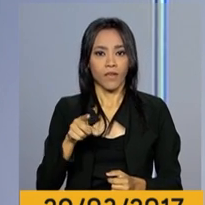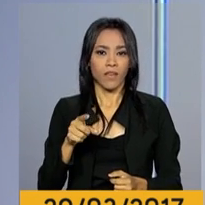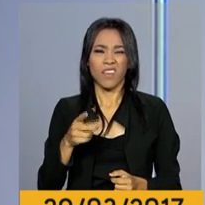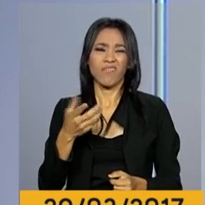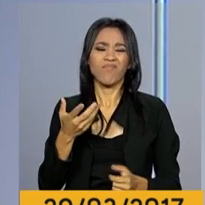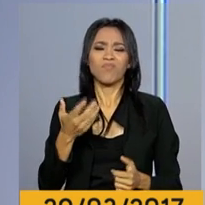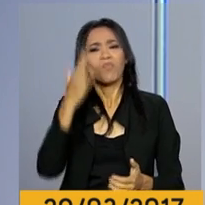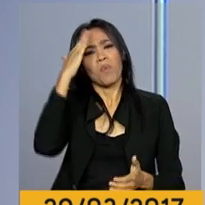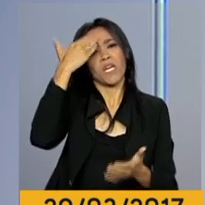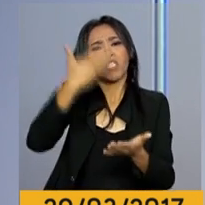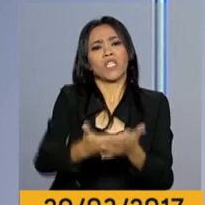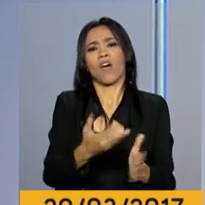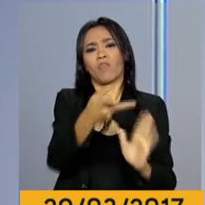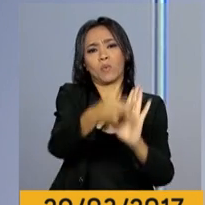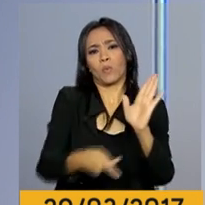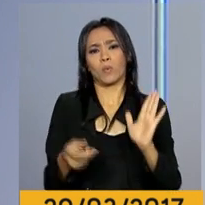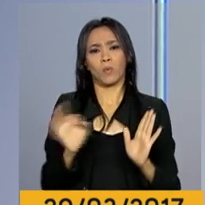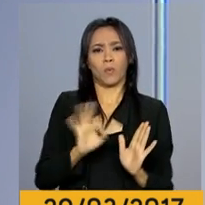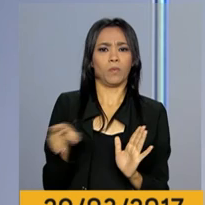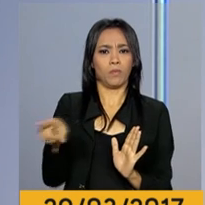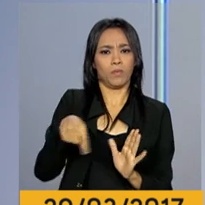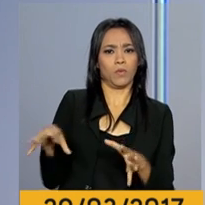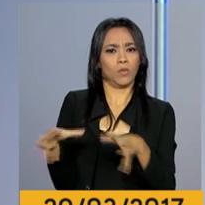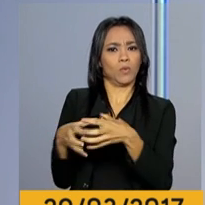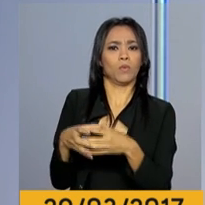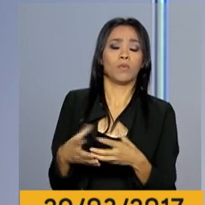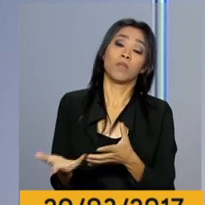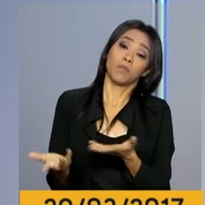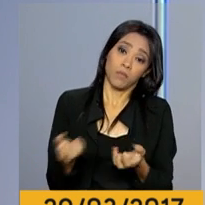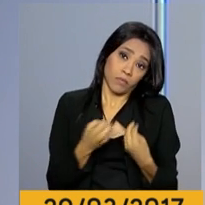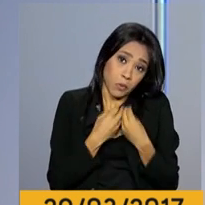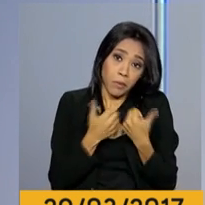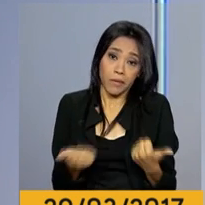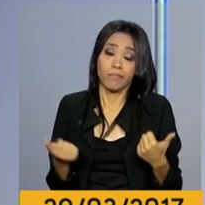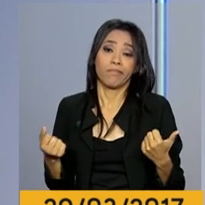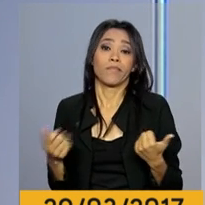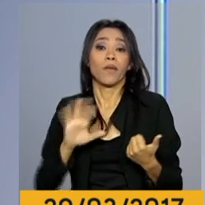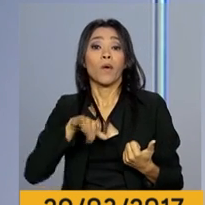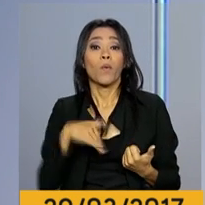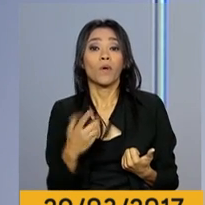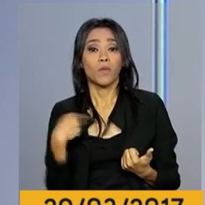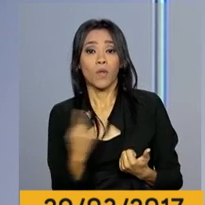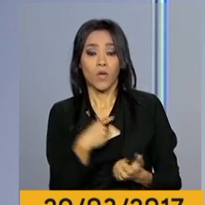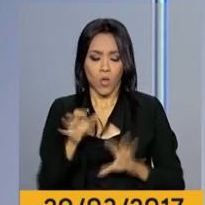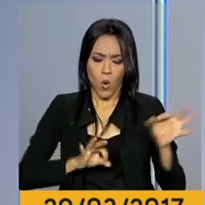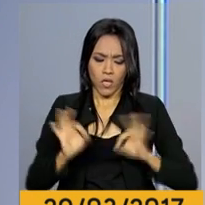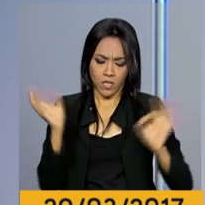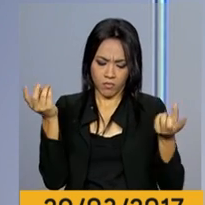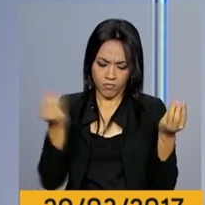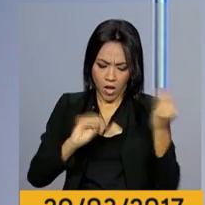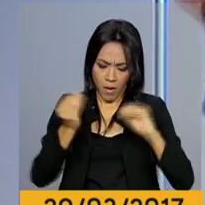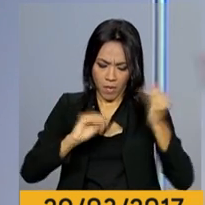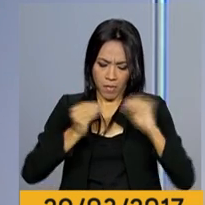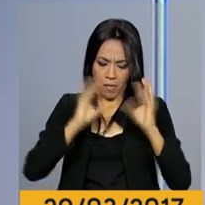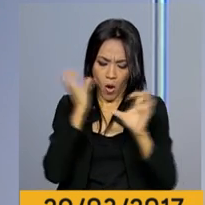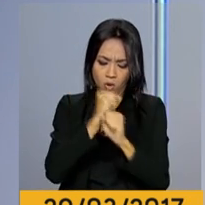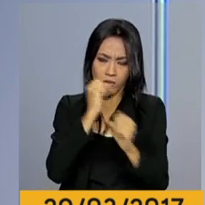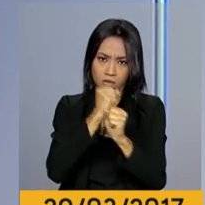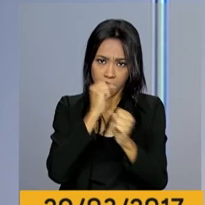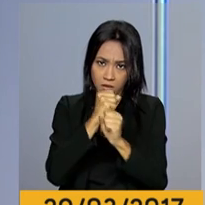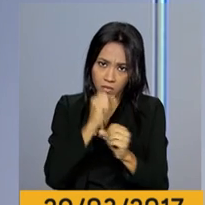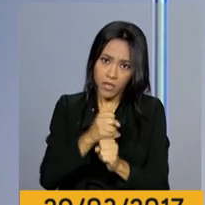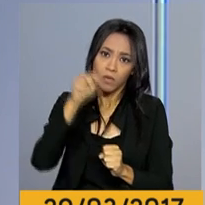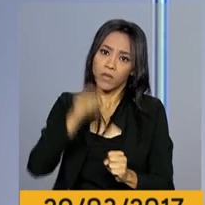um projeto muito bem nós quando fizemos o orçamento deste ano nós já fizemos pautados pelo